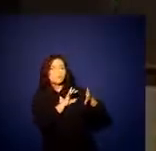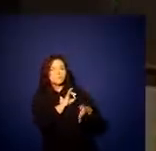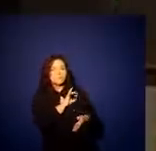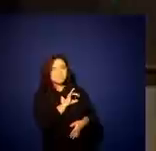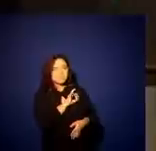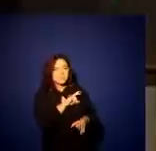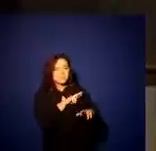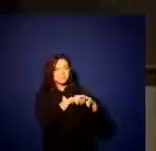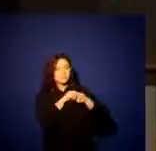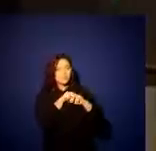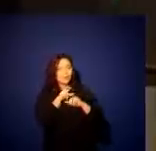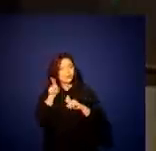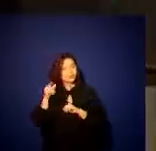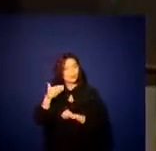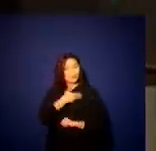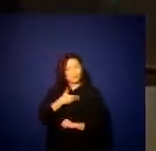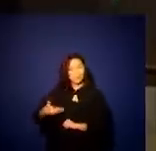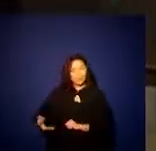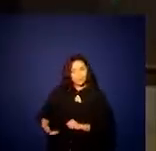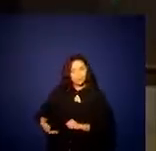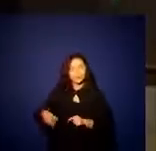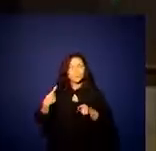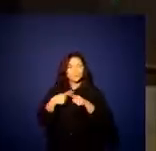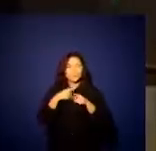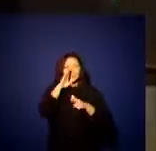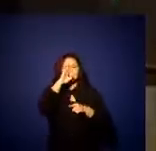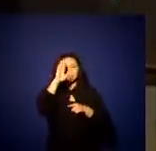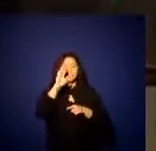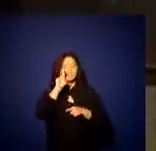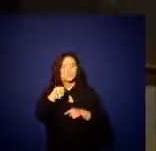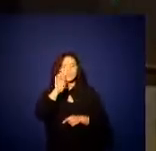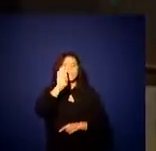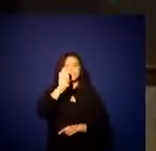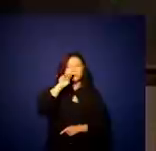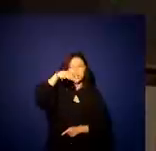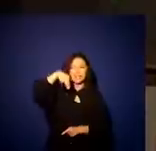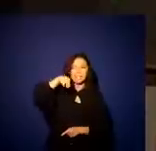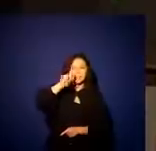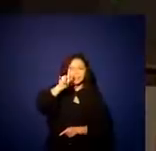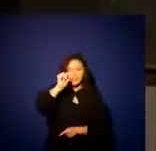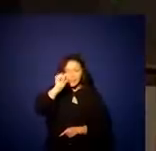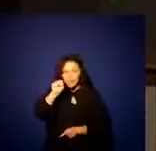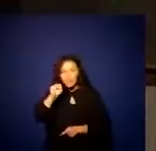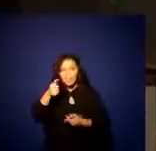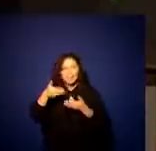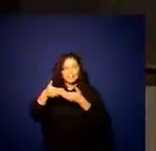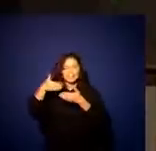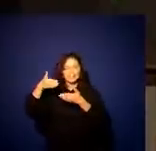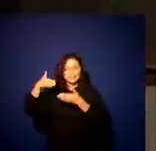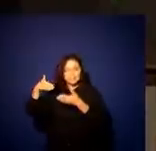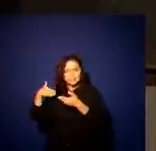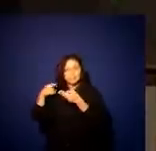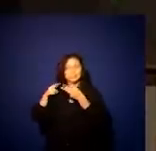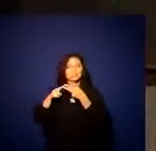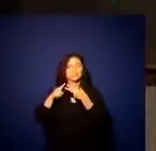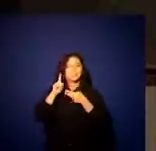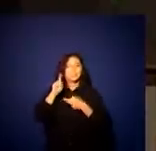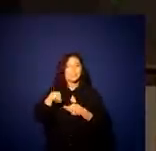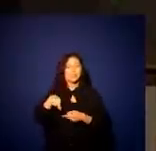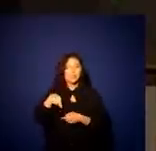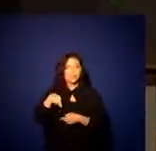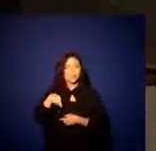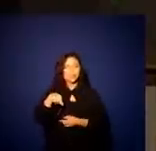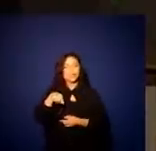o que foi feito principalmente no lado do banco do BNDS e os bancos públicos na gestão anterior né